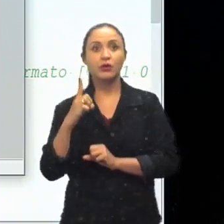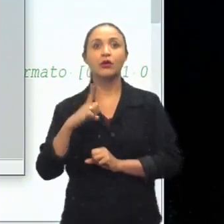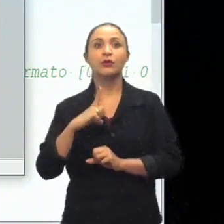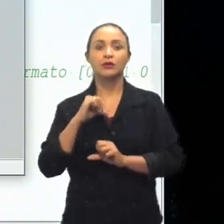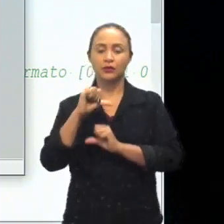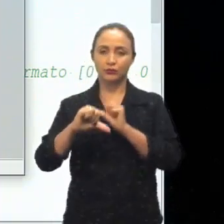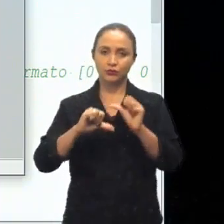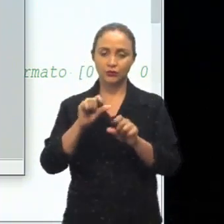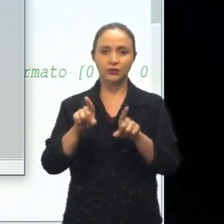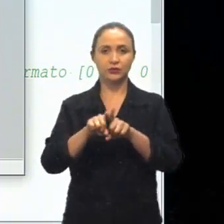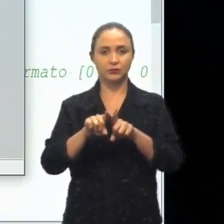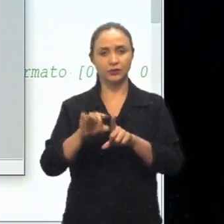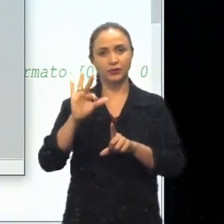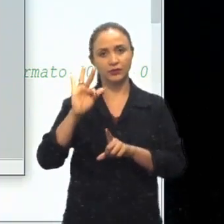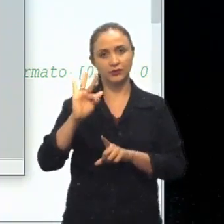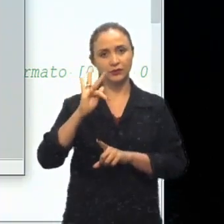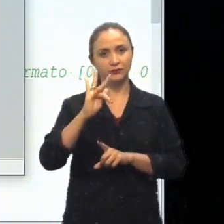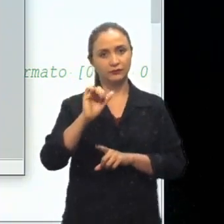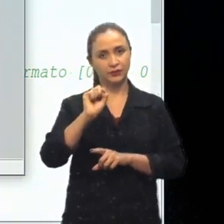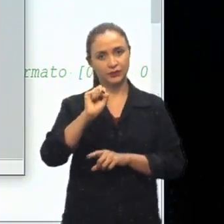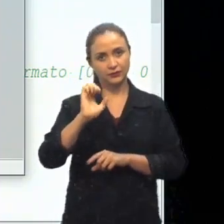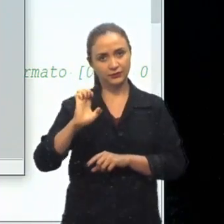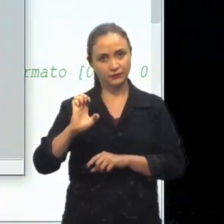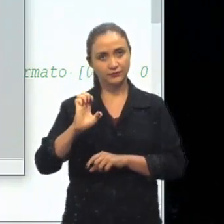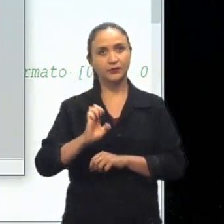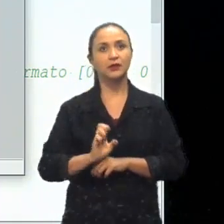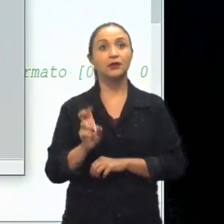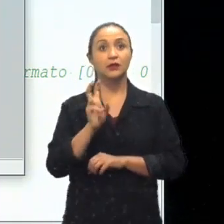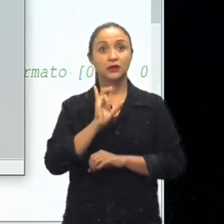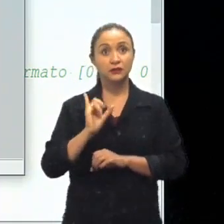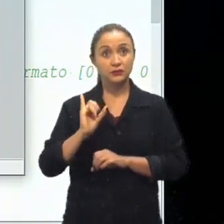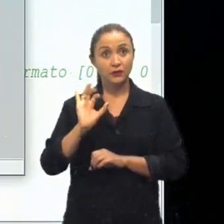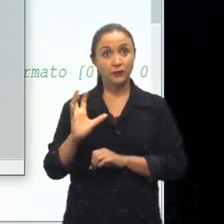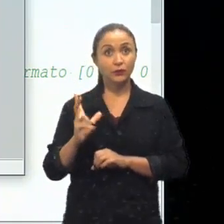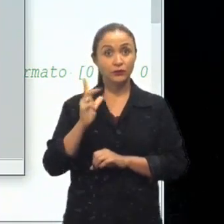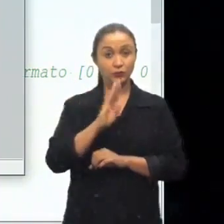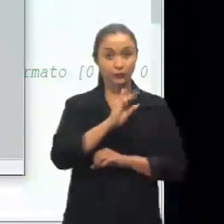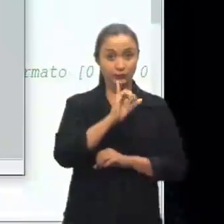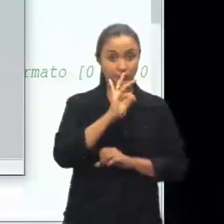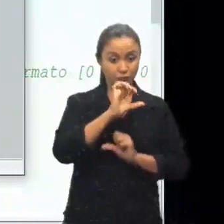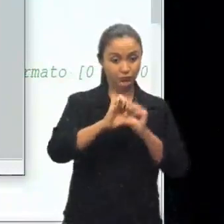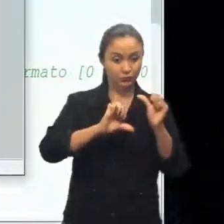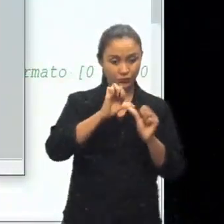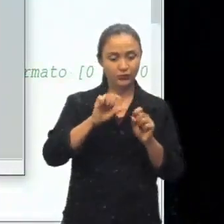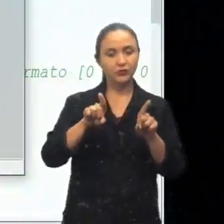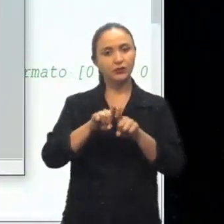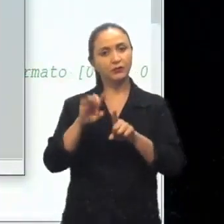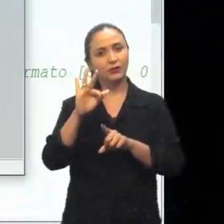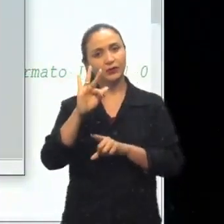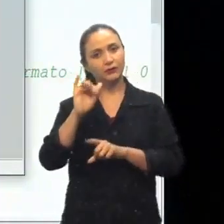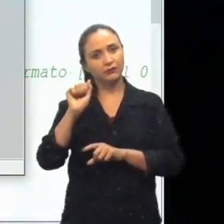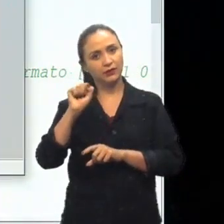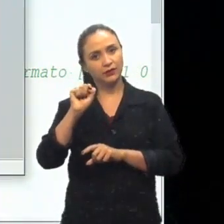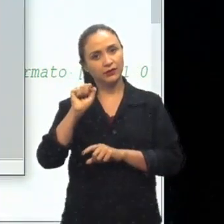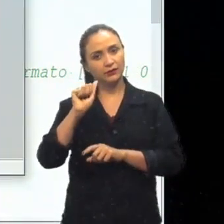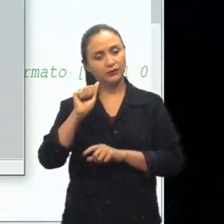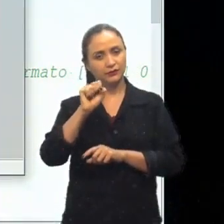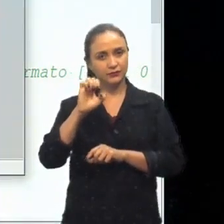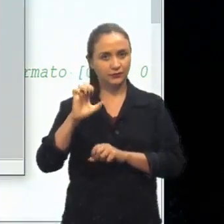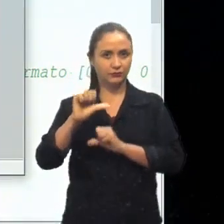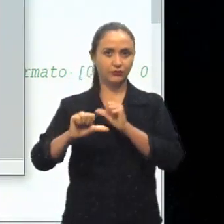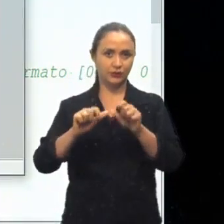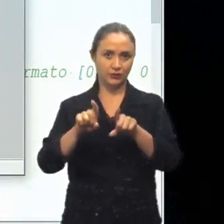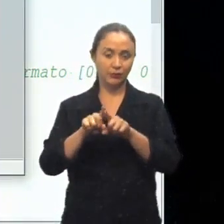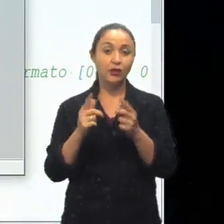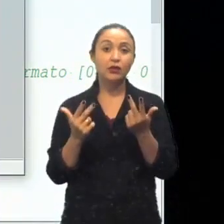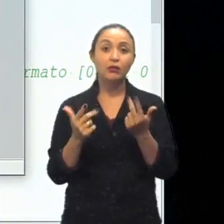de fase. Ocorreu a mudança de bit. Ocorreu a mudança de fase. Então, é assim que a modulação por chaveamento de fase funciona.